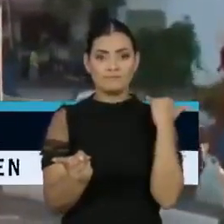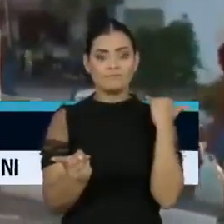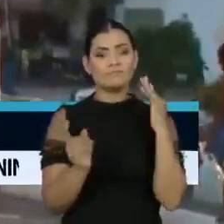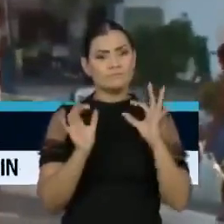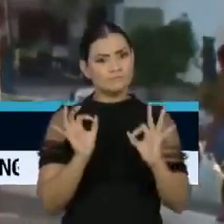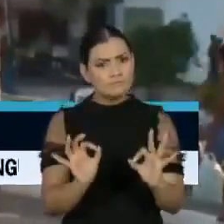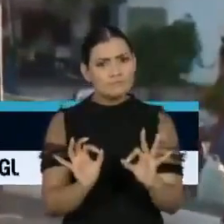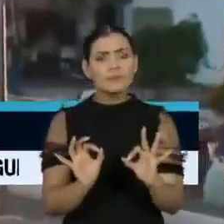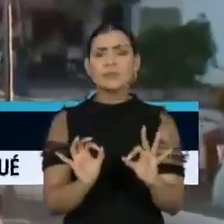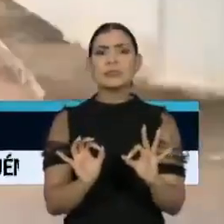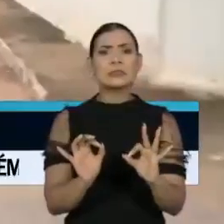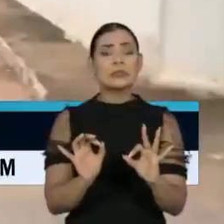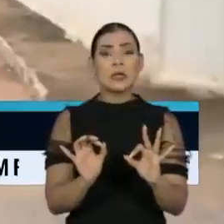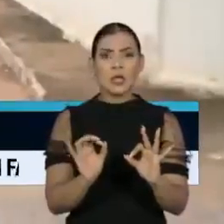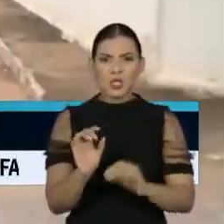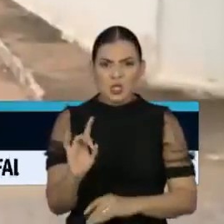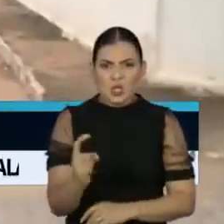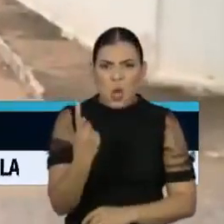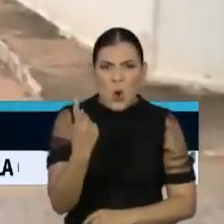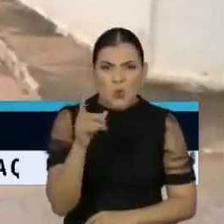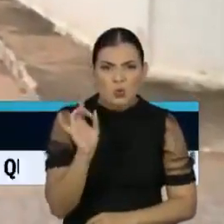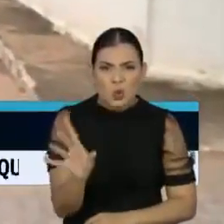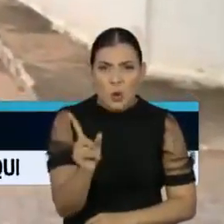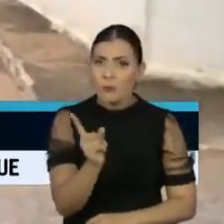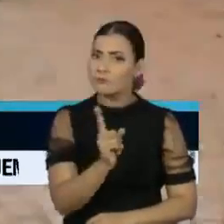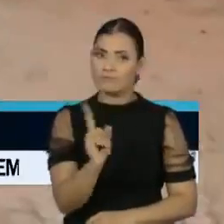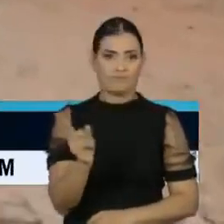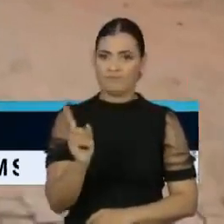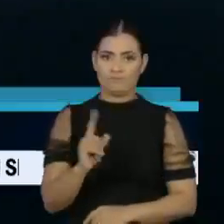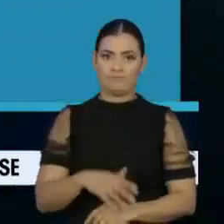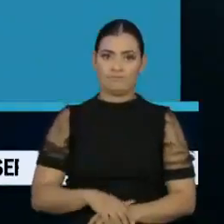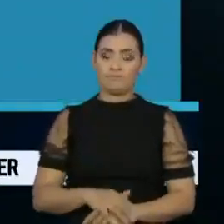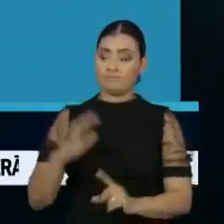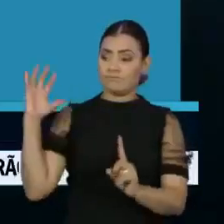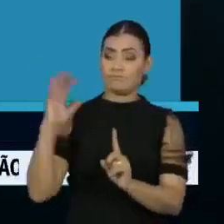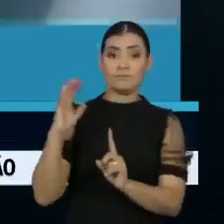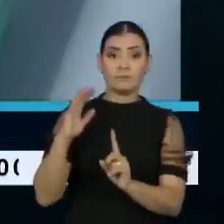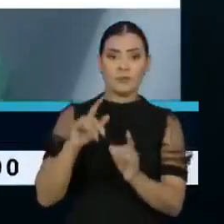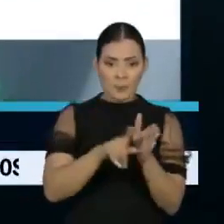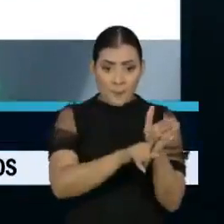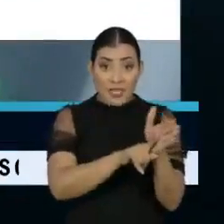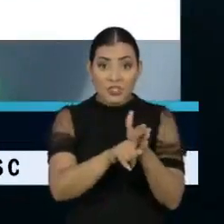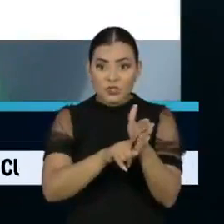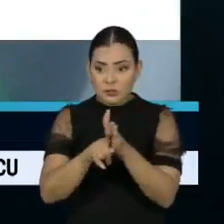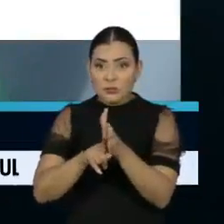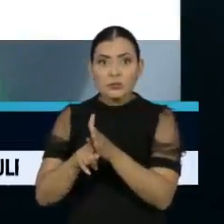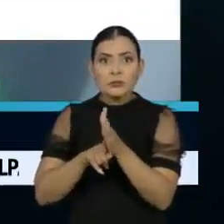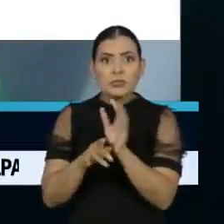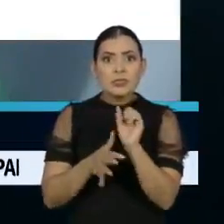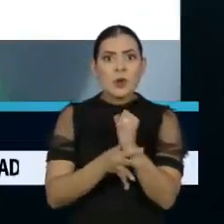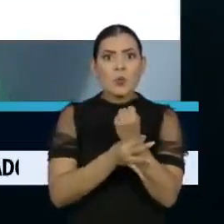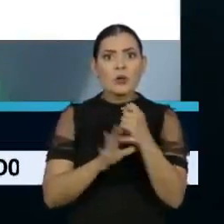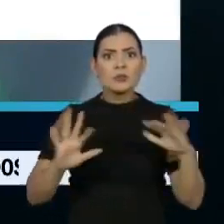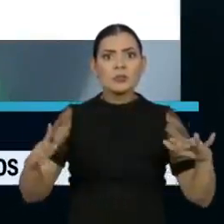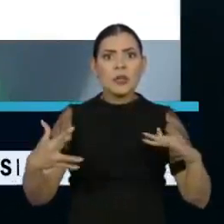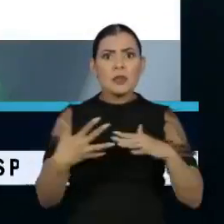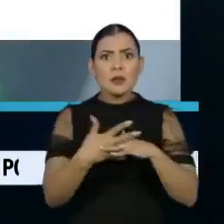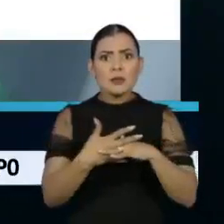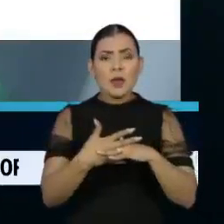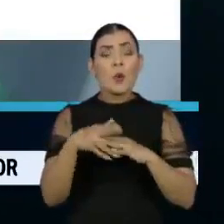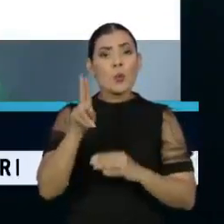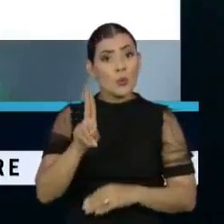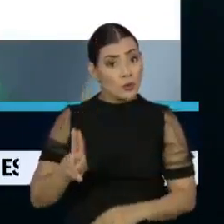político baiano não é um caso isolado de violência política nesta eleição. Segundo o Centro de Estudos de Segurança e Cidadania